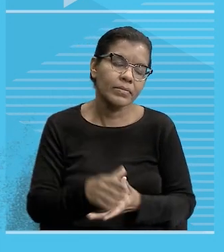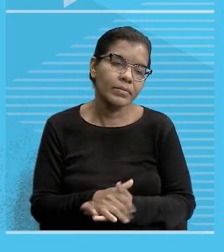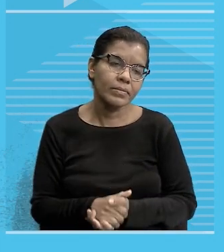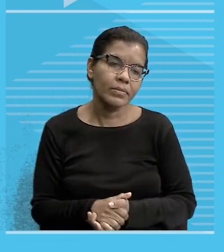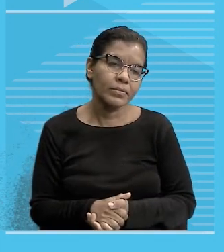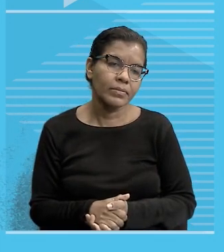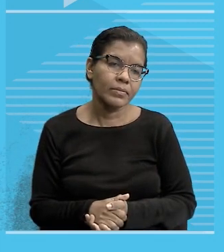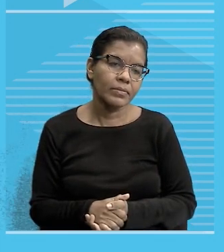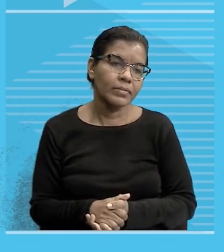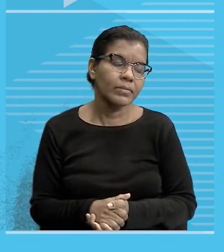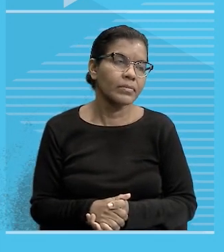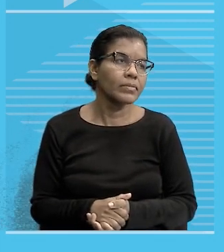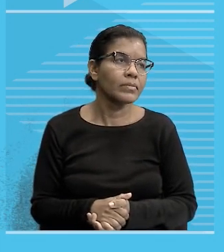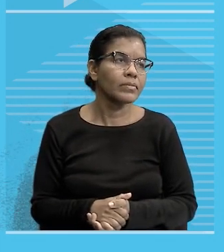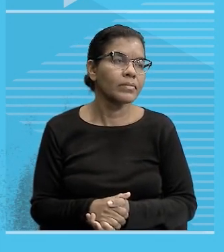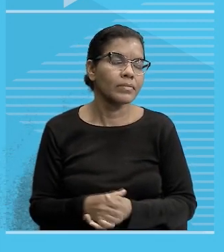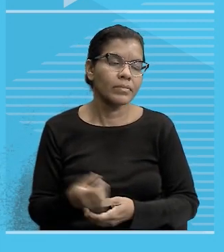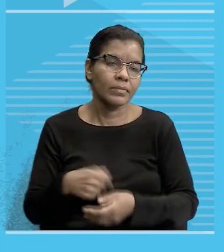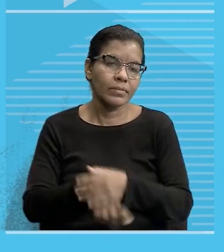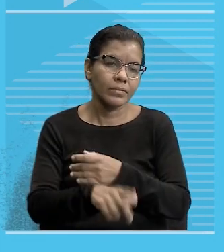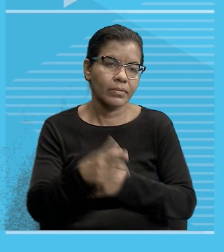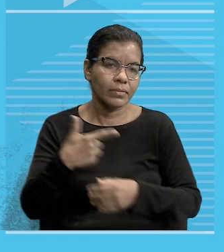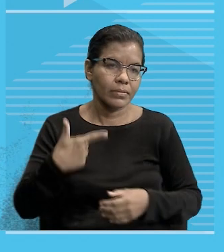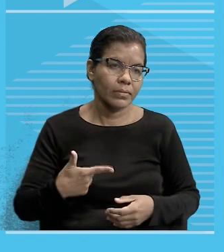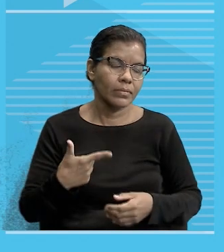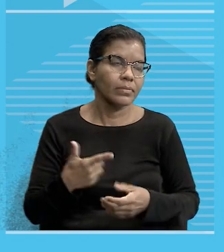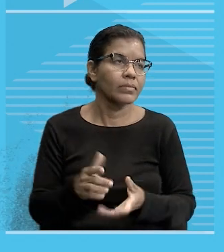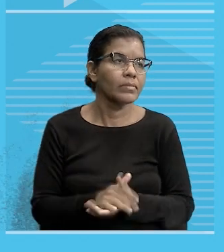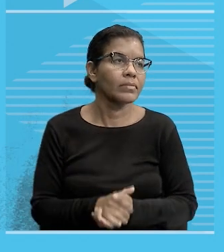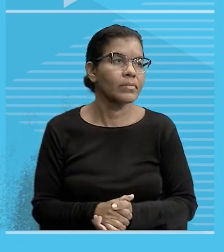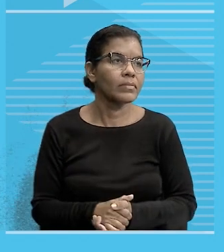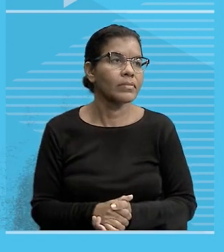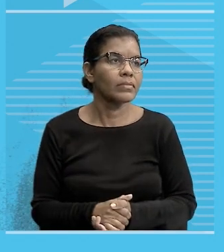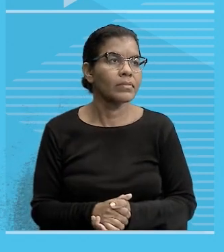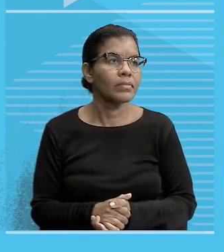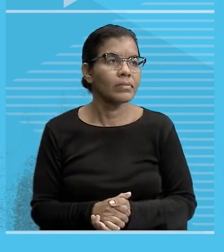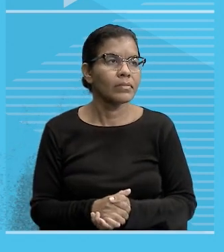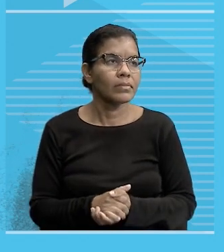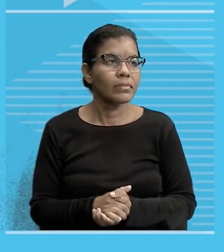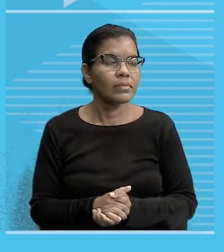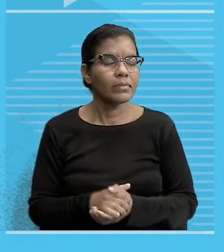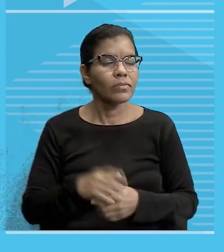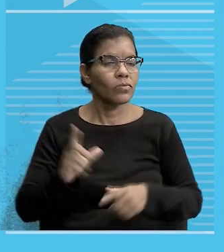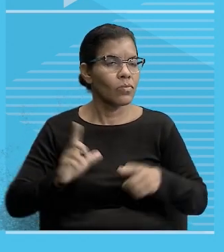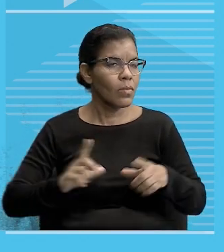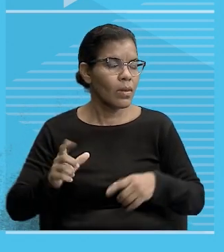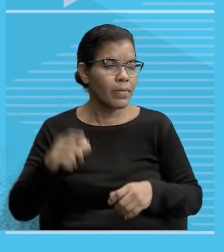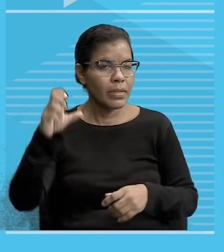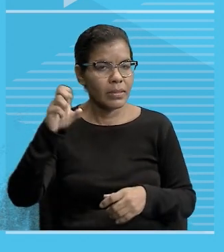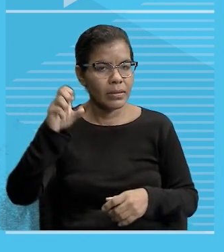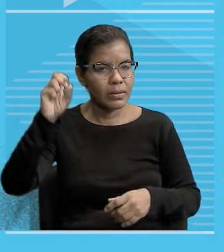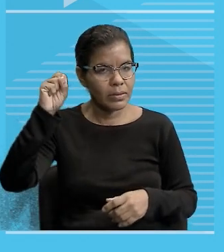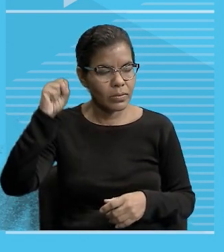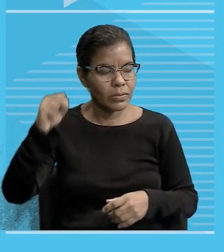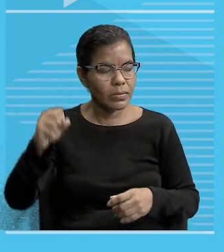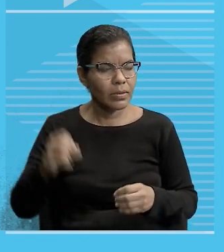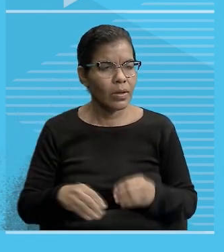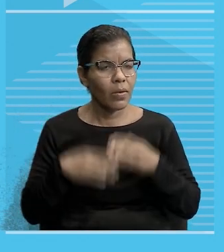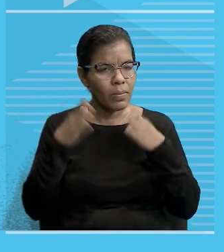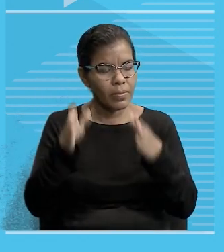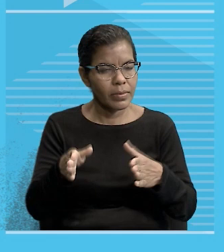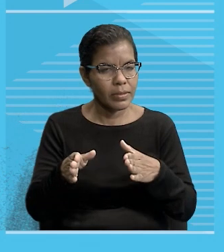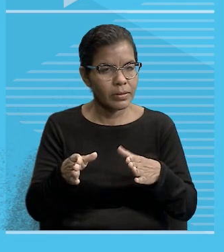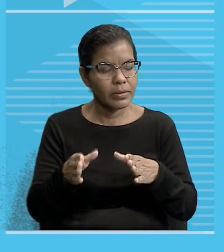sem dúvidas vamos para segunda o programa 5S tem como objetivo